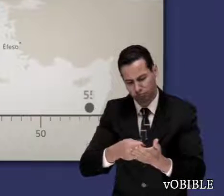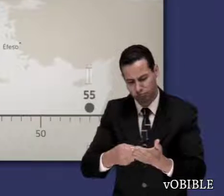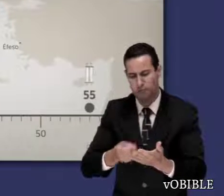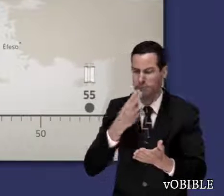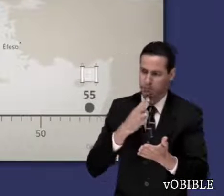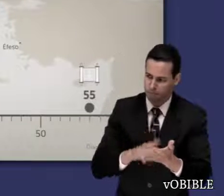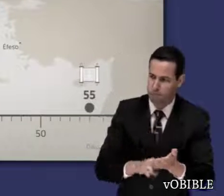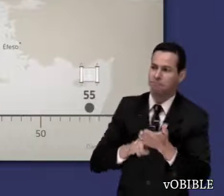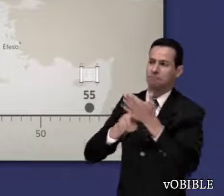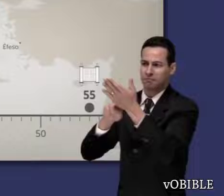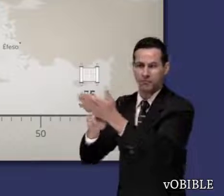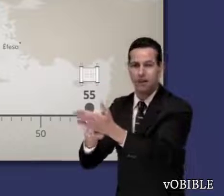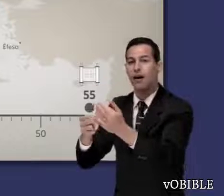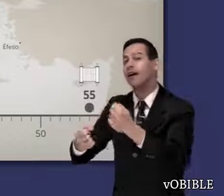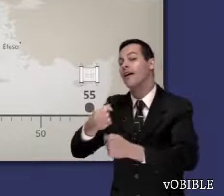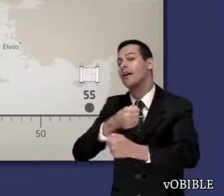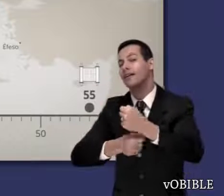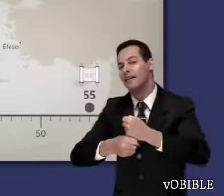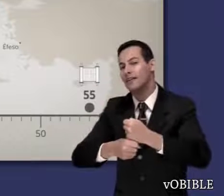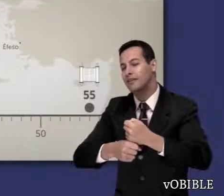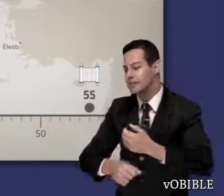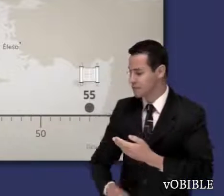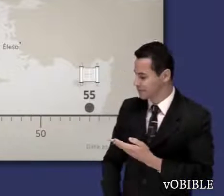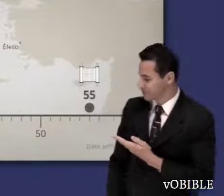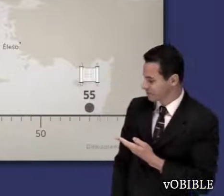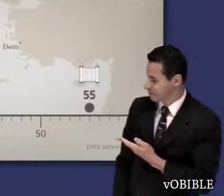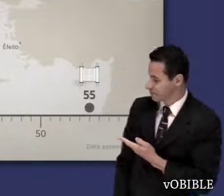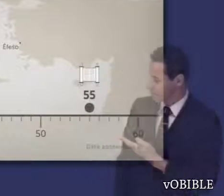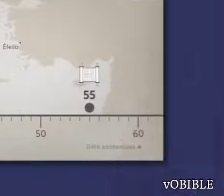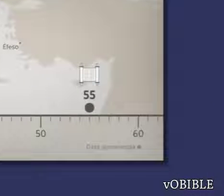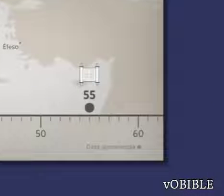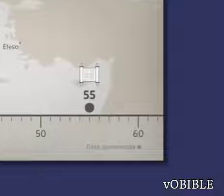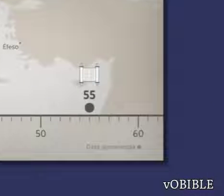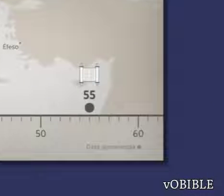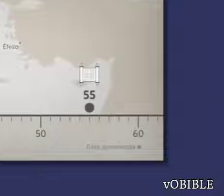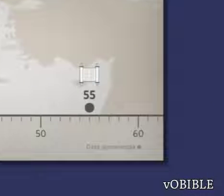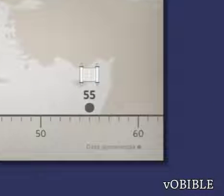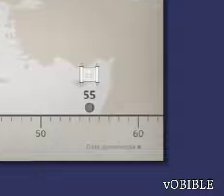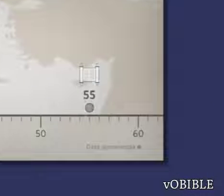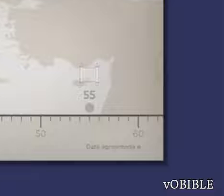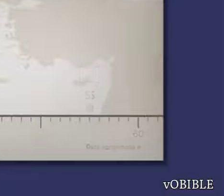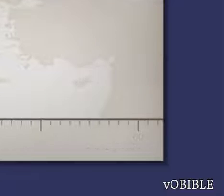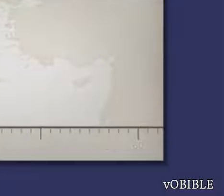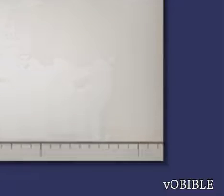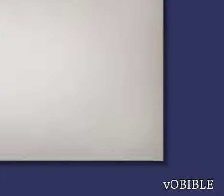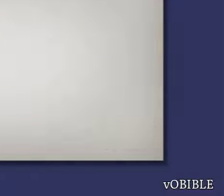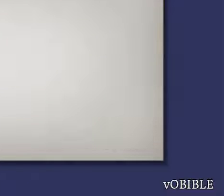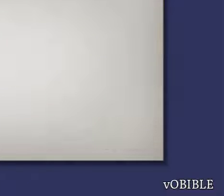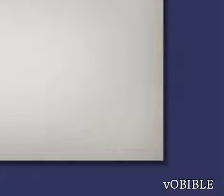Foi por volta do ano 55 que Paulo escreveu aos irmãos em Corinto para falar desse assunto.